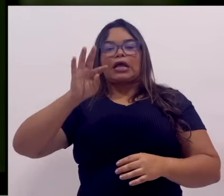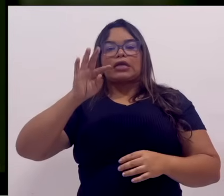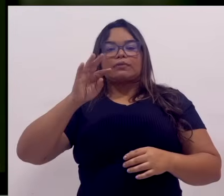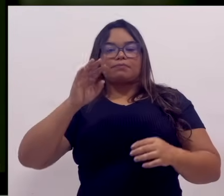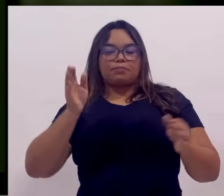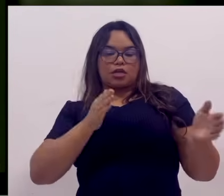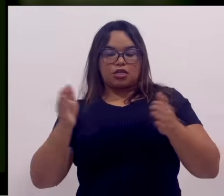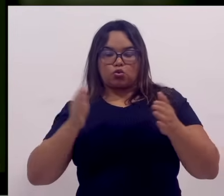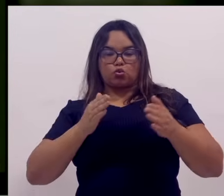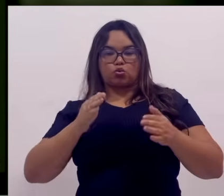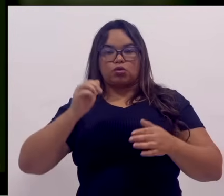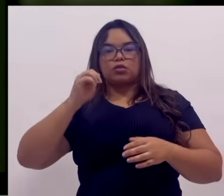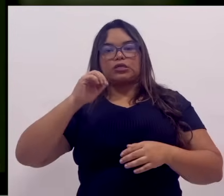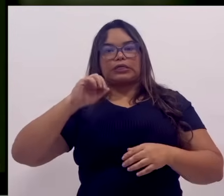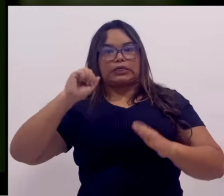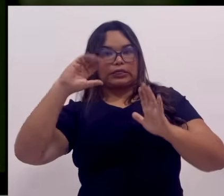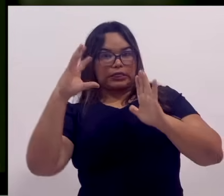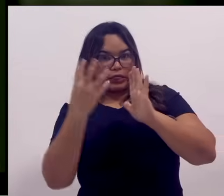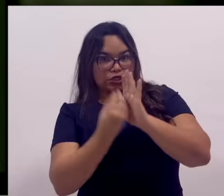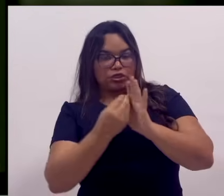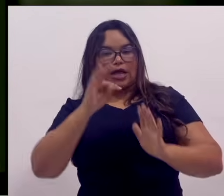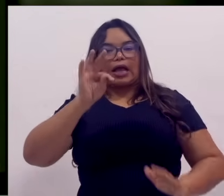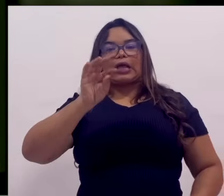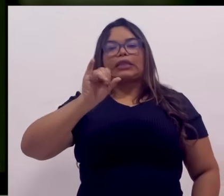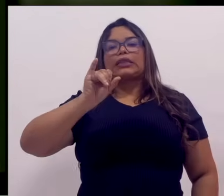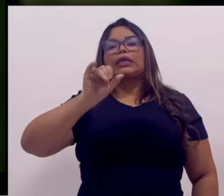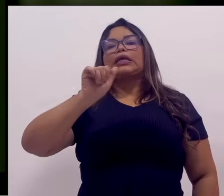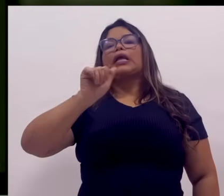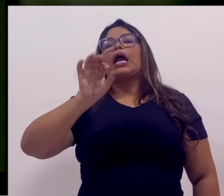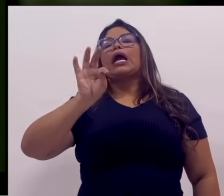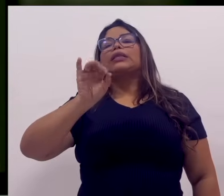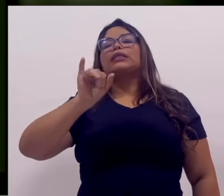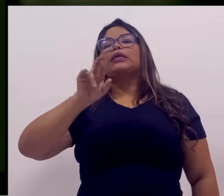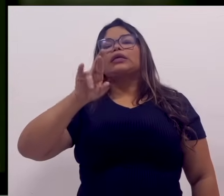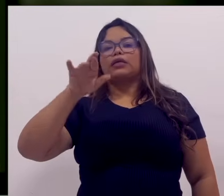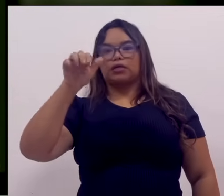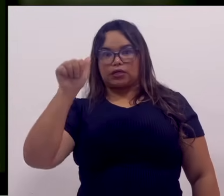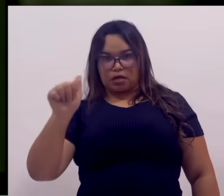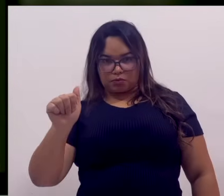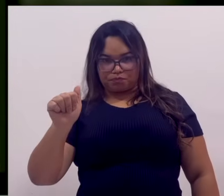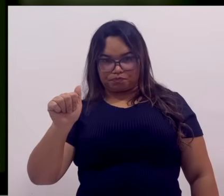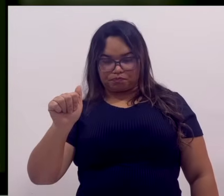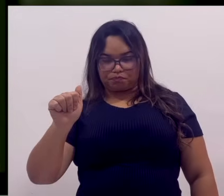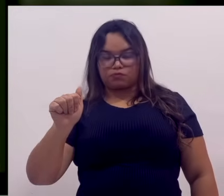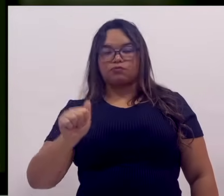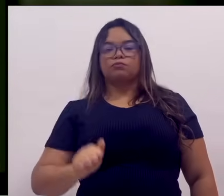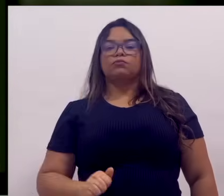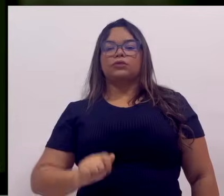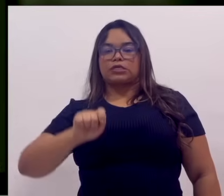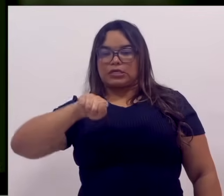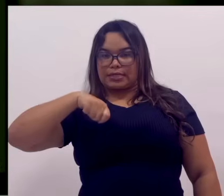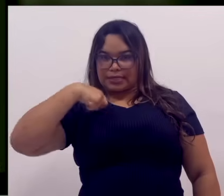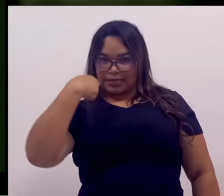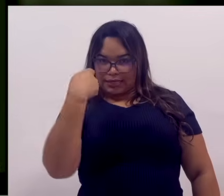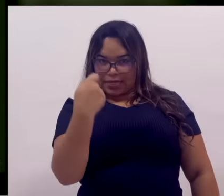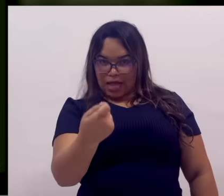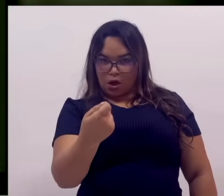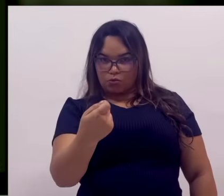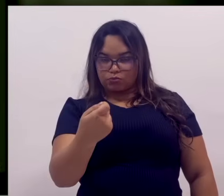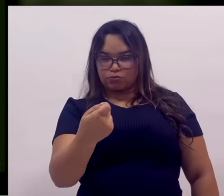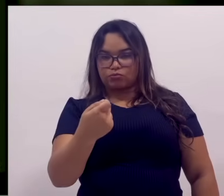do ano 538 d.C. até provavelmente o ano 1517. Este nome tem